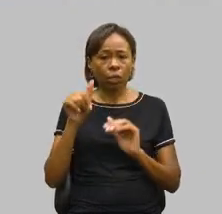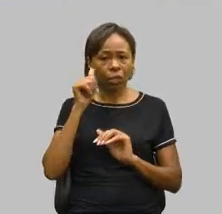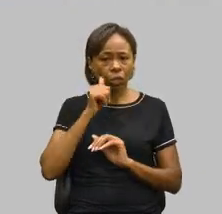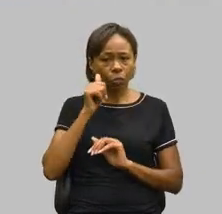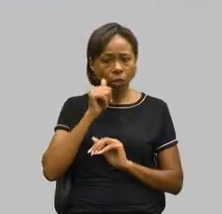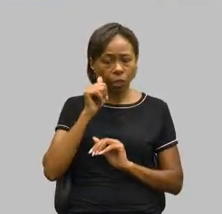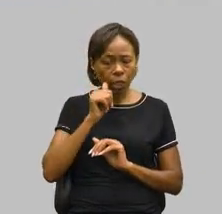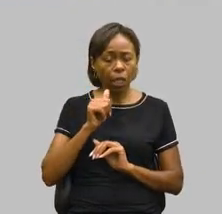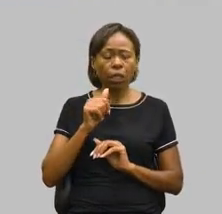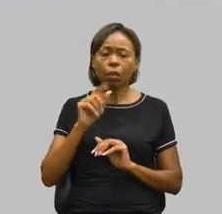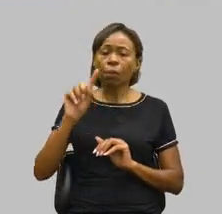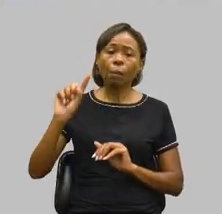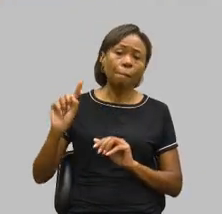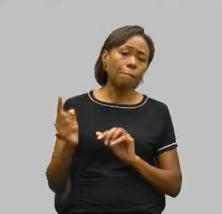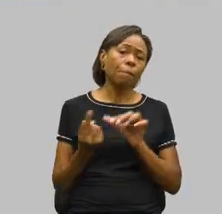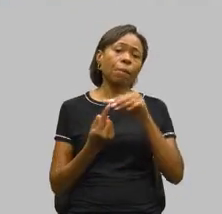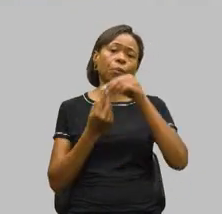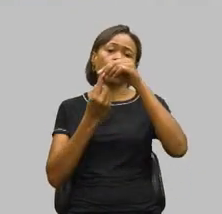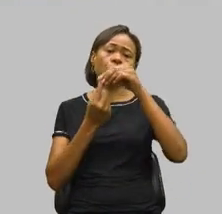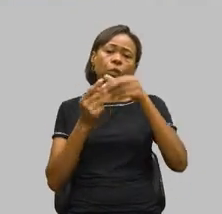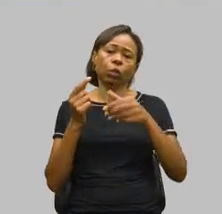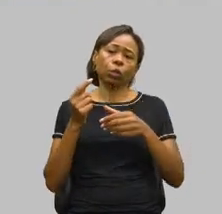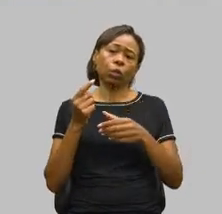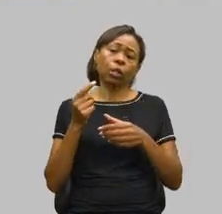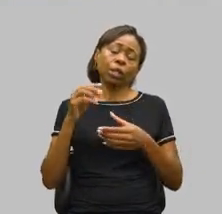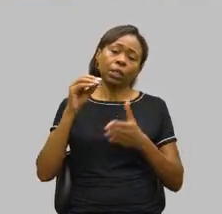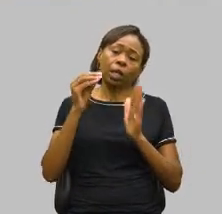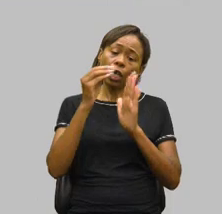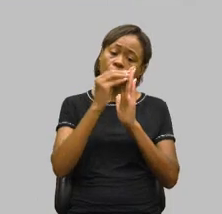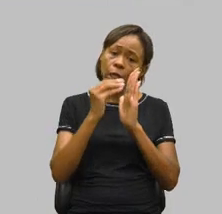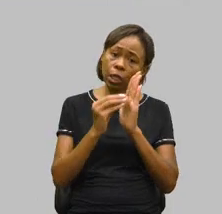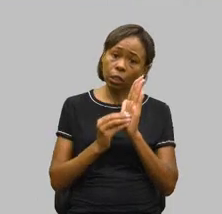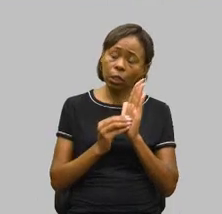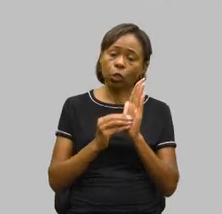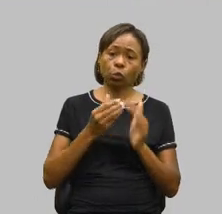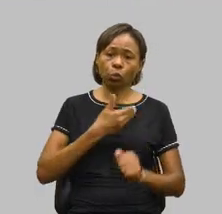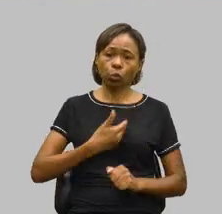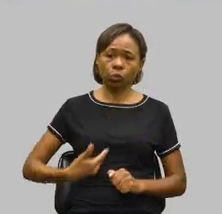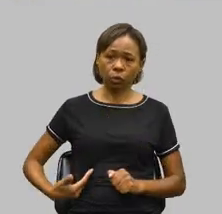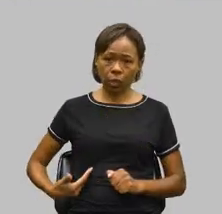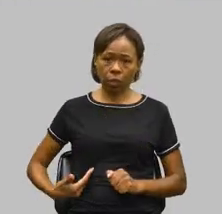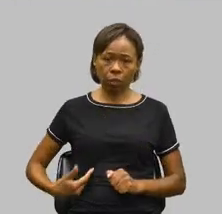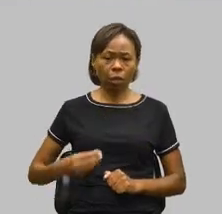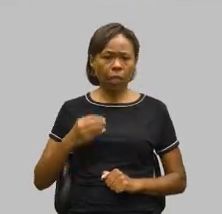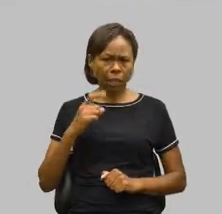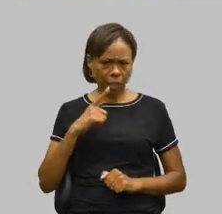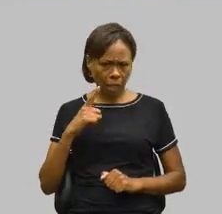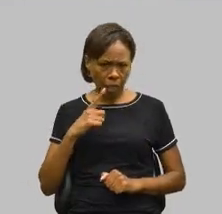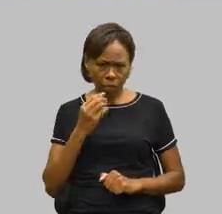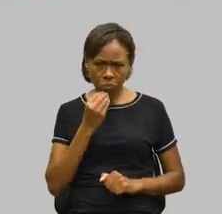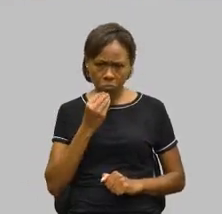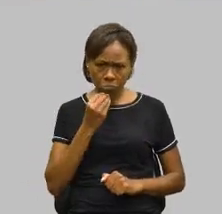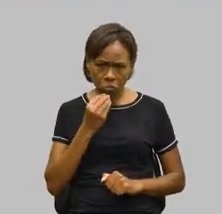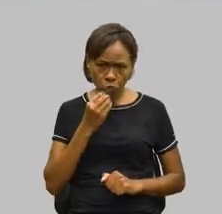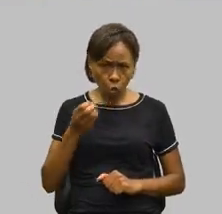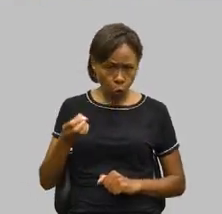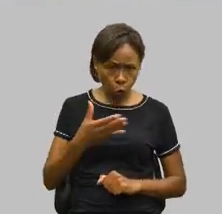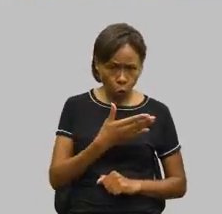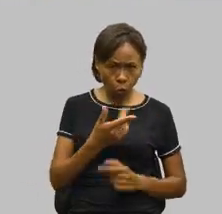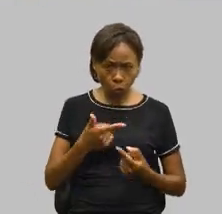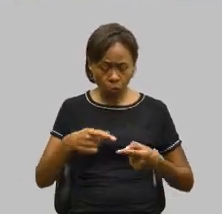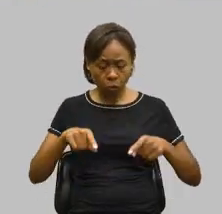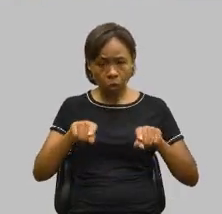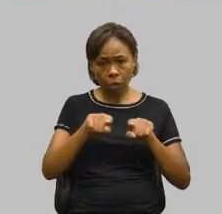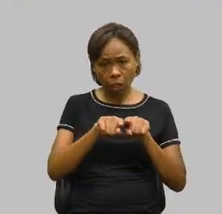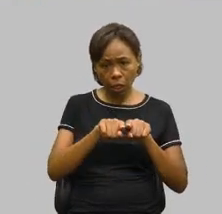prioritário e estratégico na agenda do governo Há alguma expectativa de novas parcerias e